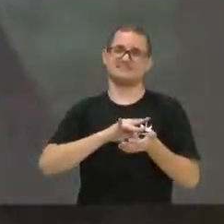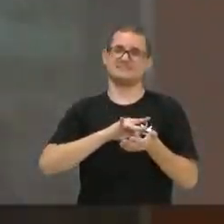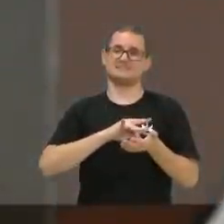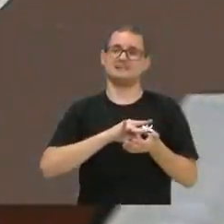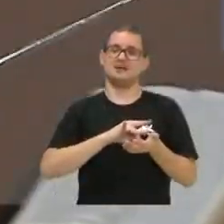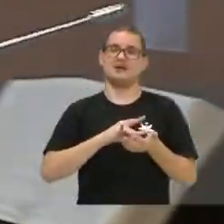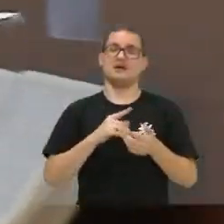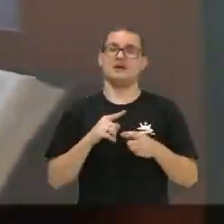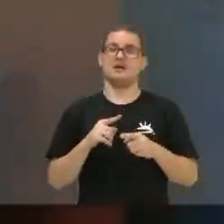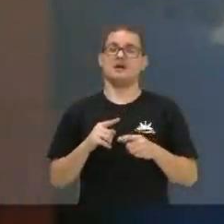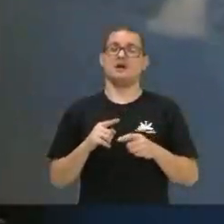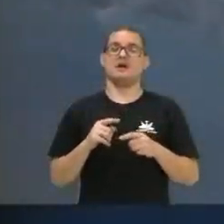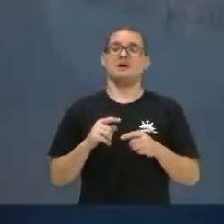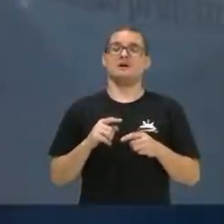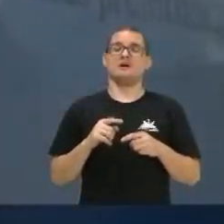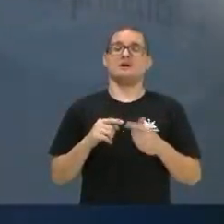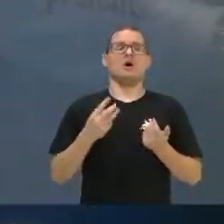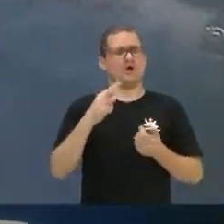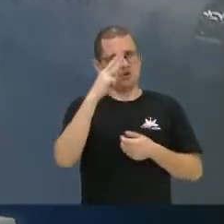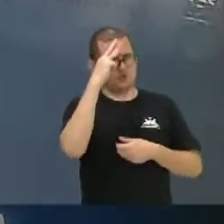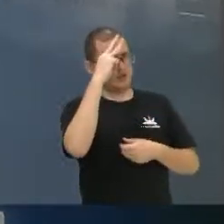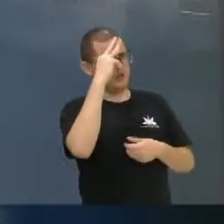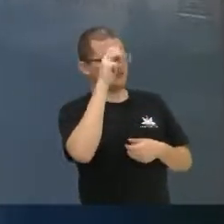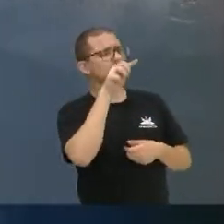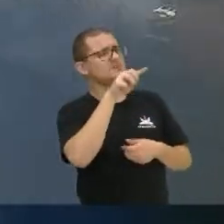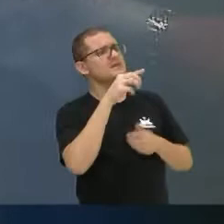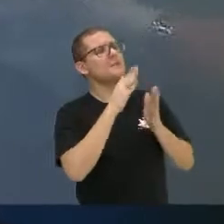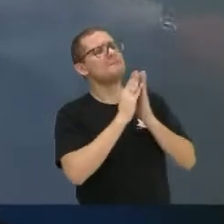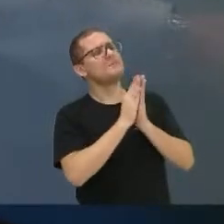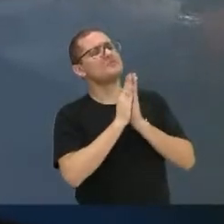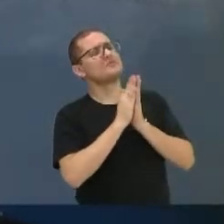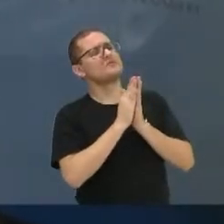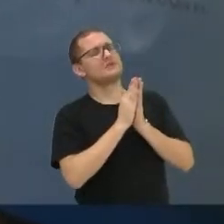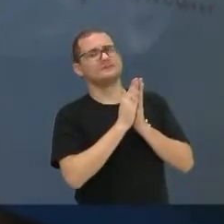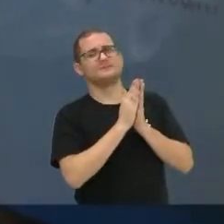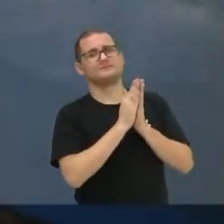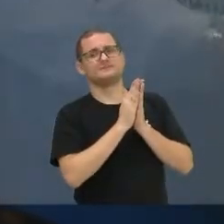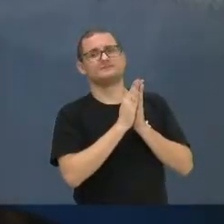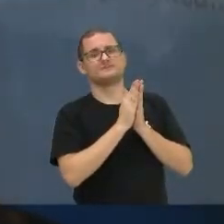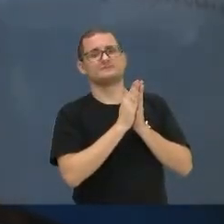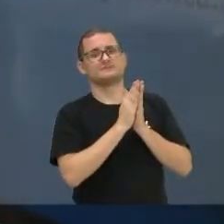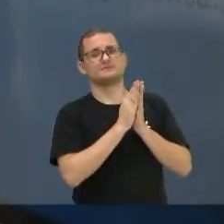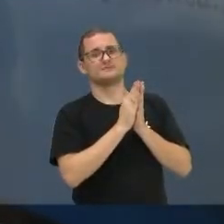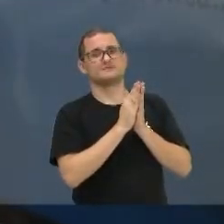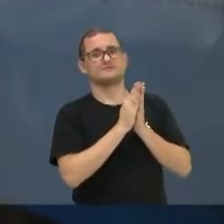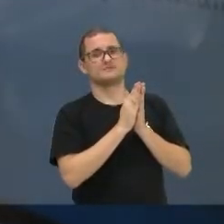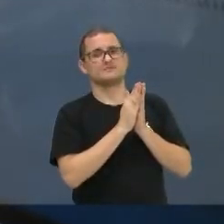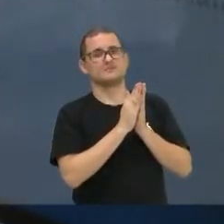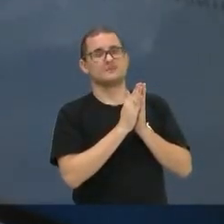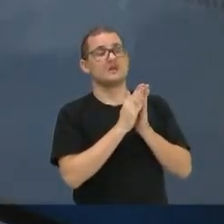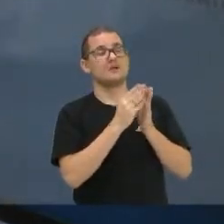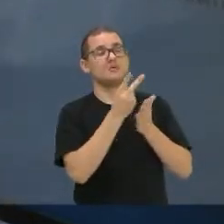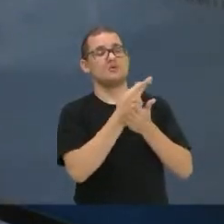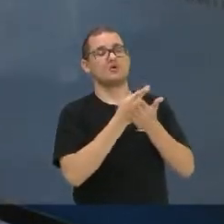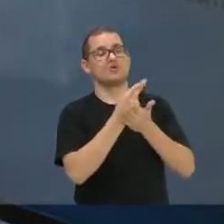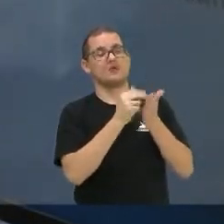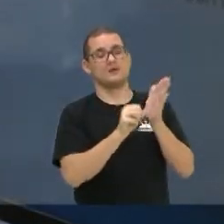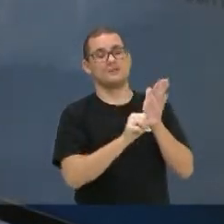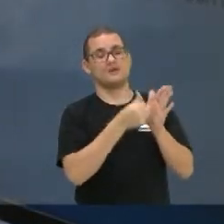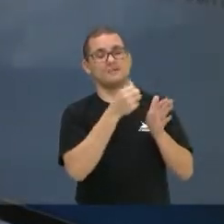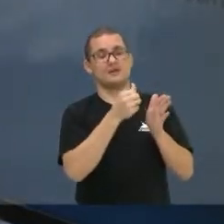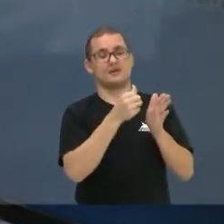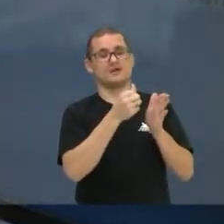vamos lá william bruce vá por favor william ir até lá primeiro livro dos reis